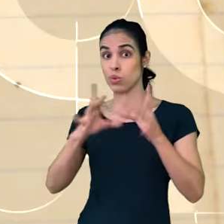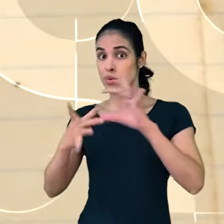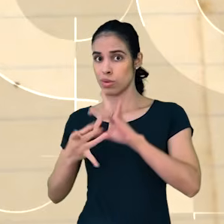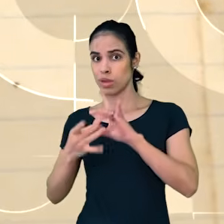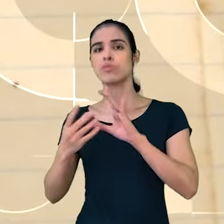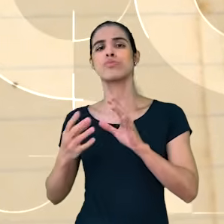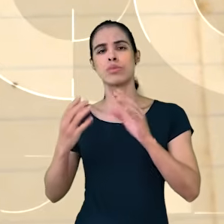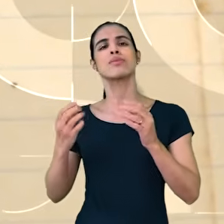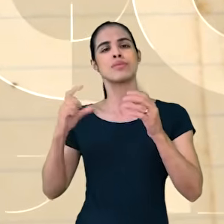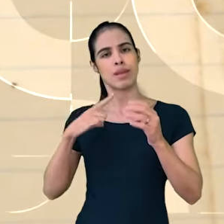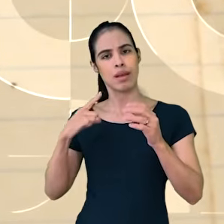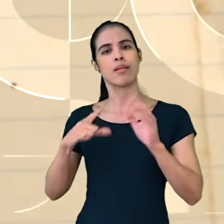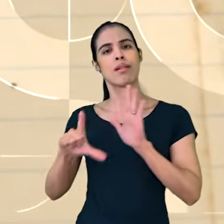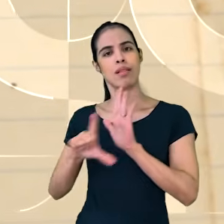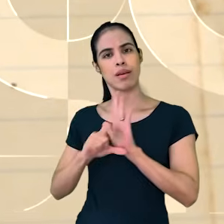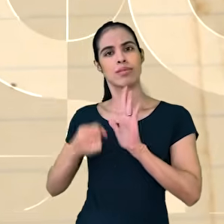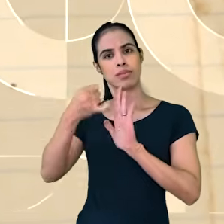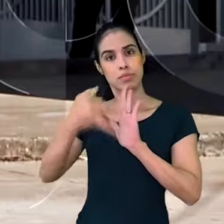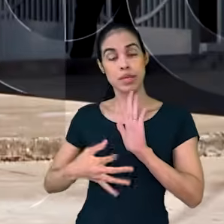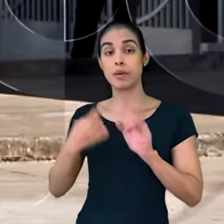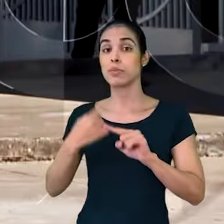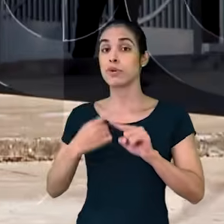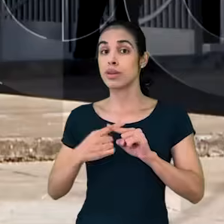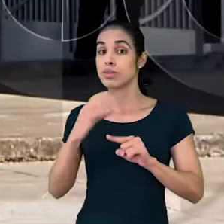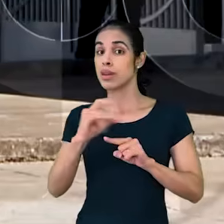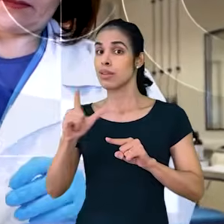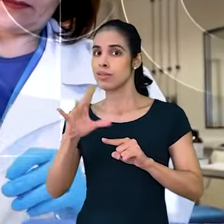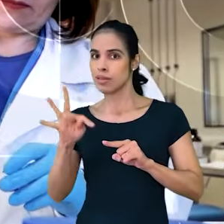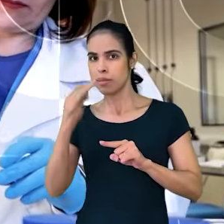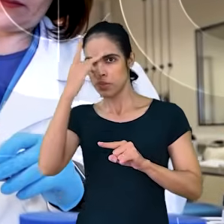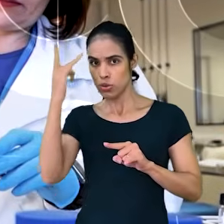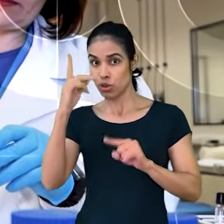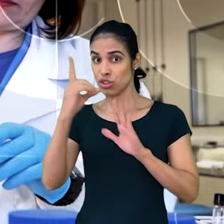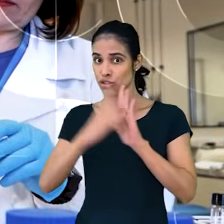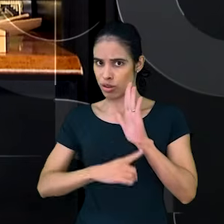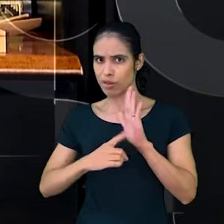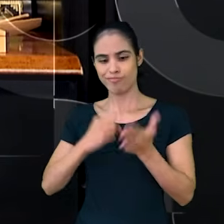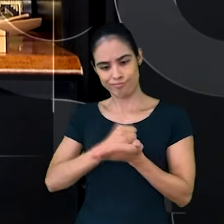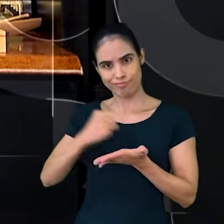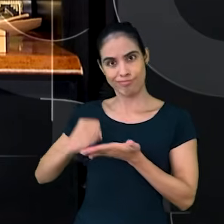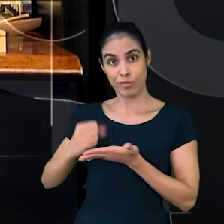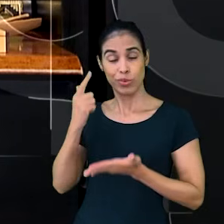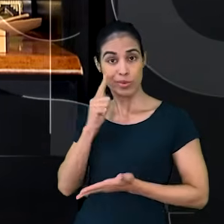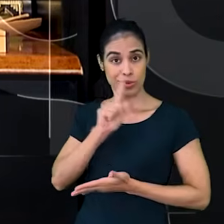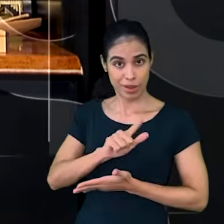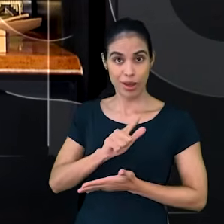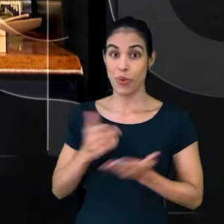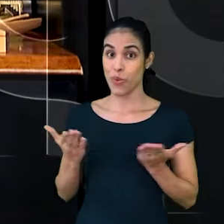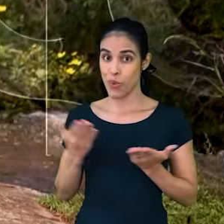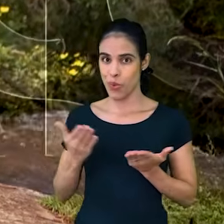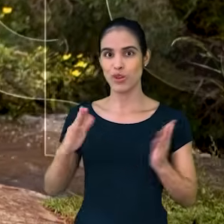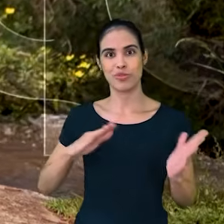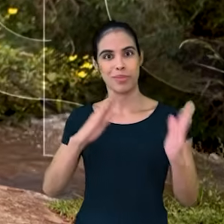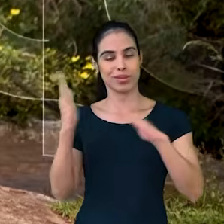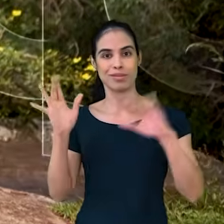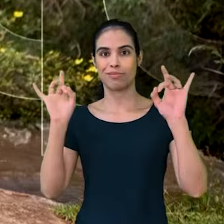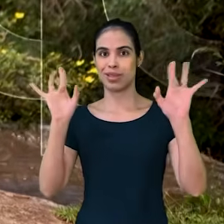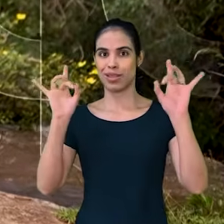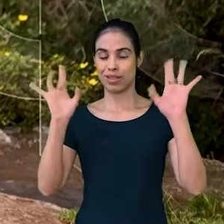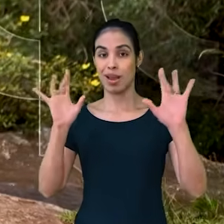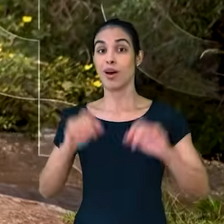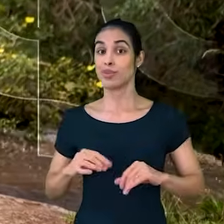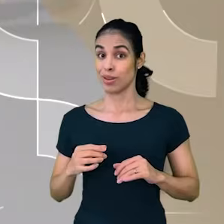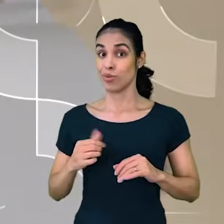mudanças desde que foram implantadas por lei a quem trabalha com vínculo formal. No Revista TST de hoje, você vai ver uma